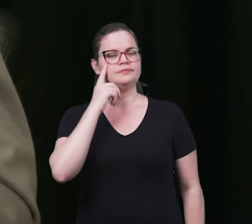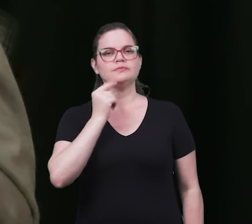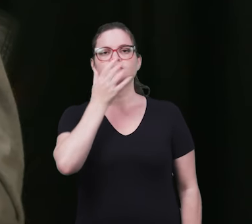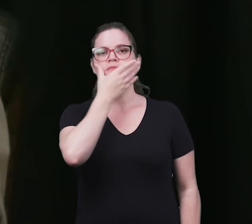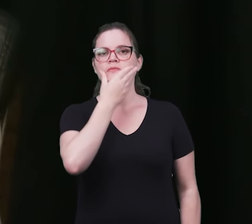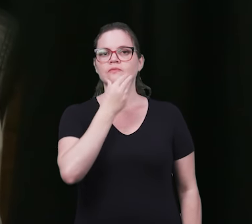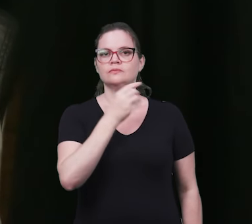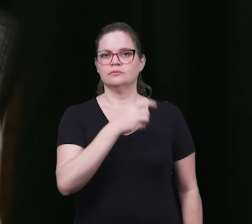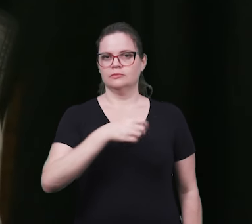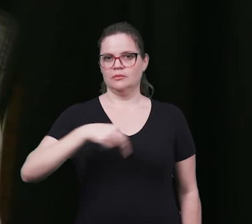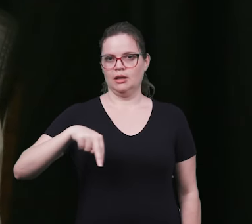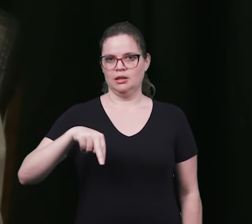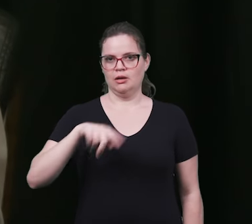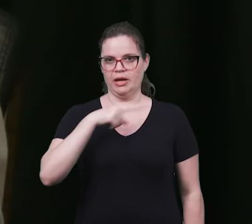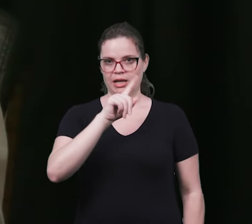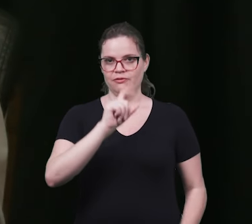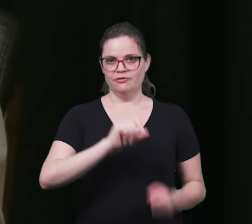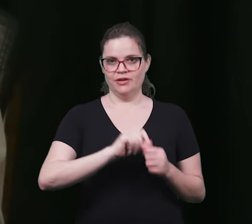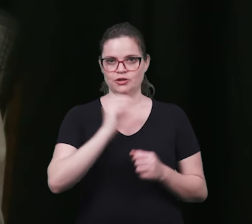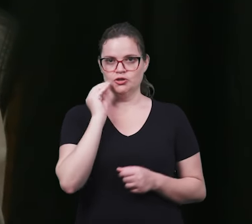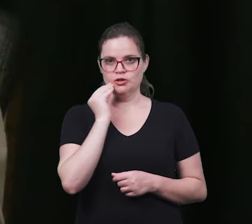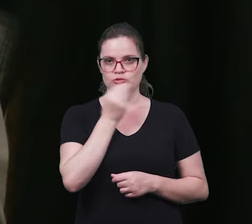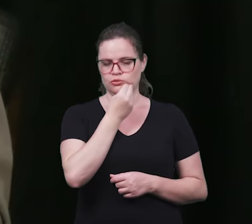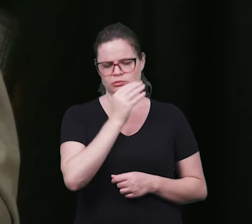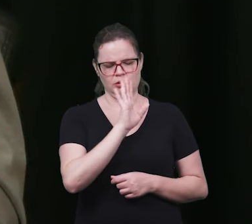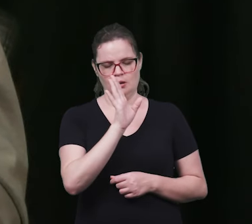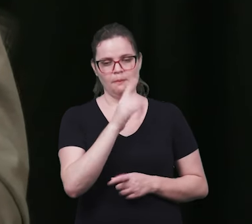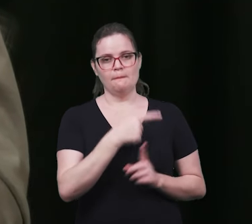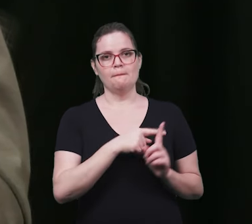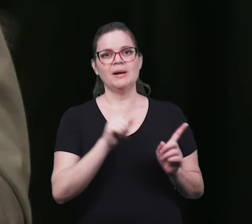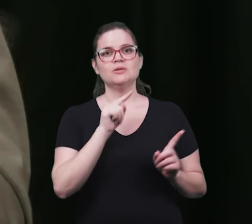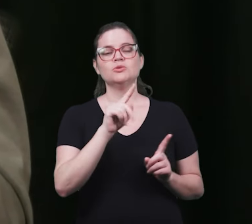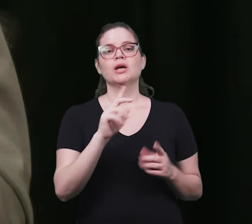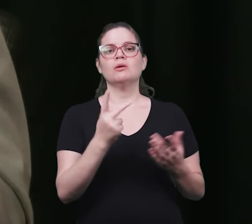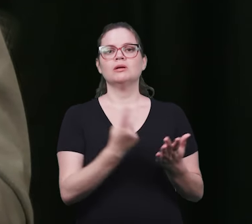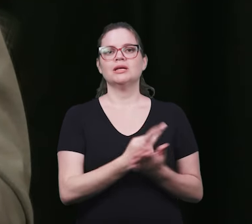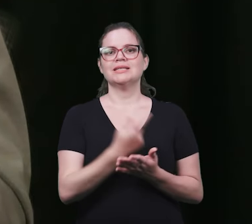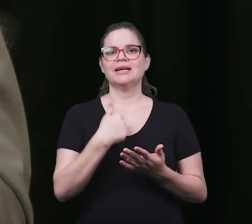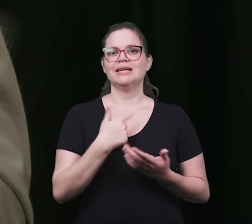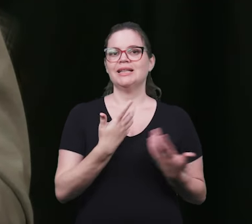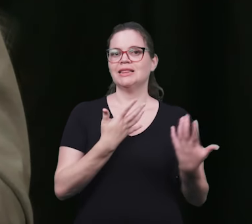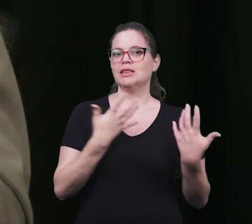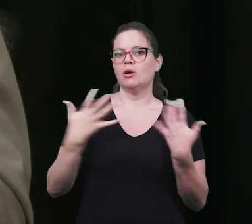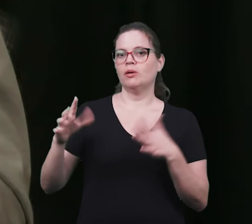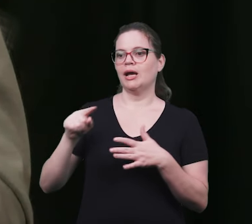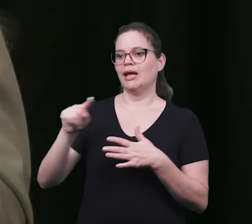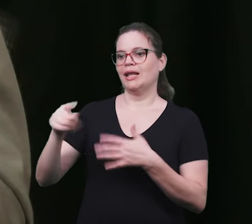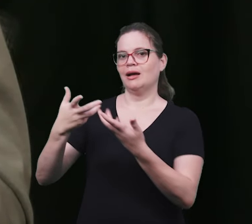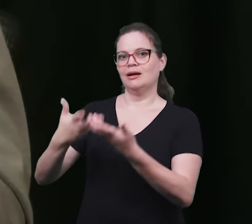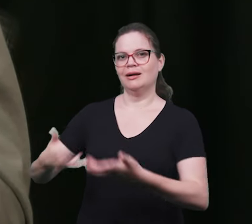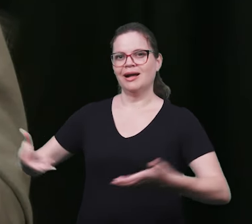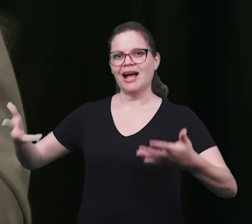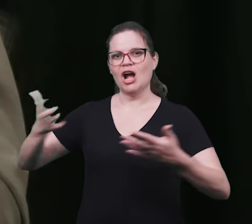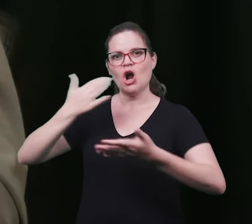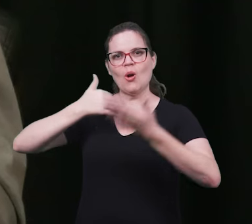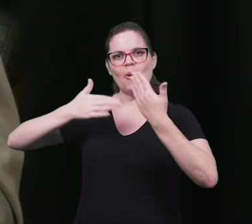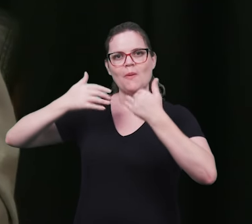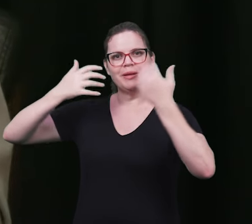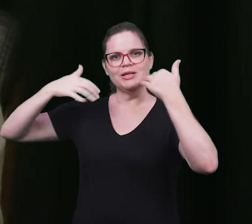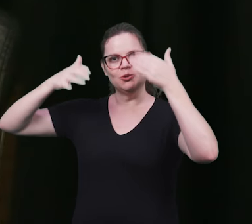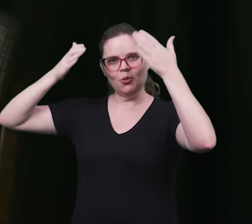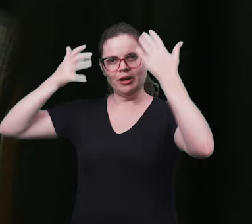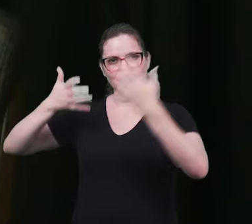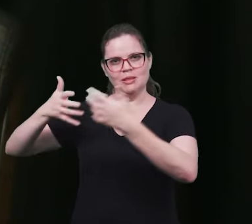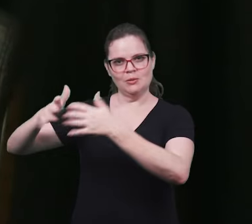ele não fez jejum não, mas quando Daniel, ele não participou do manjar do rei, diz que 10 dias